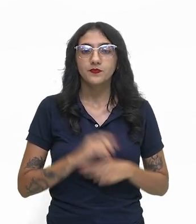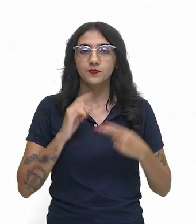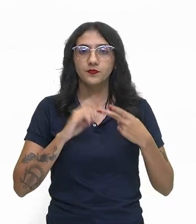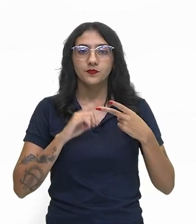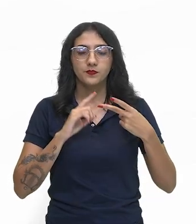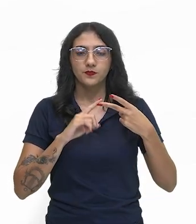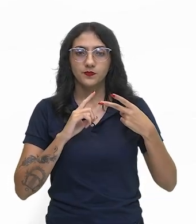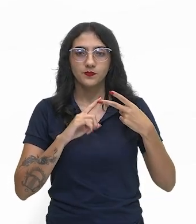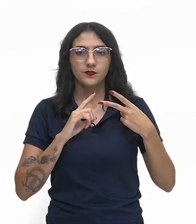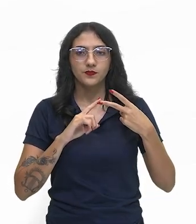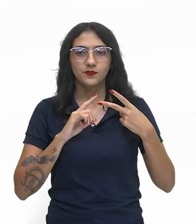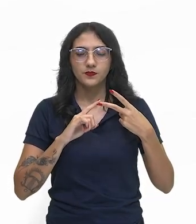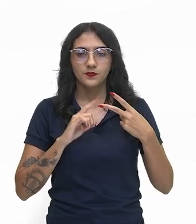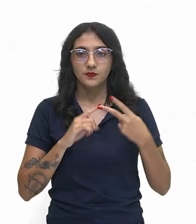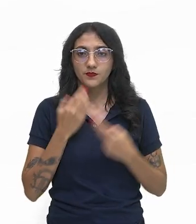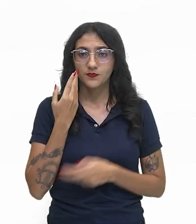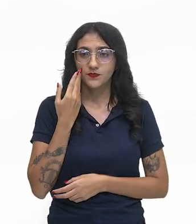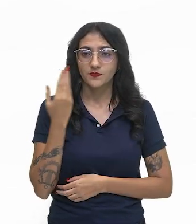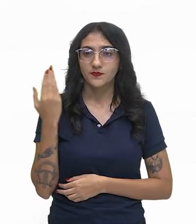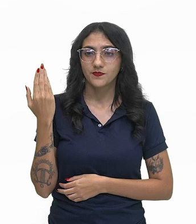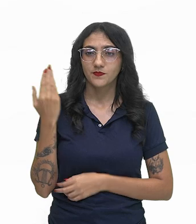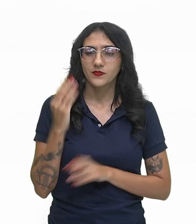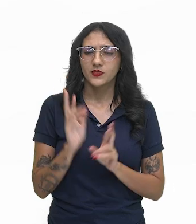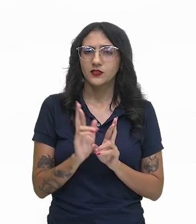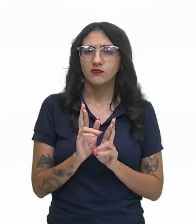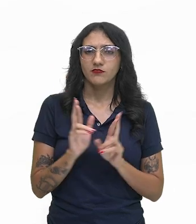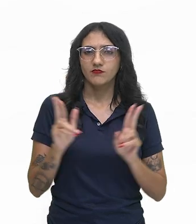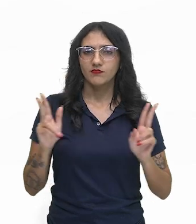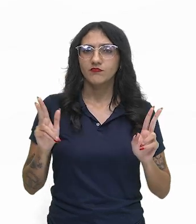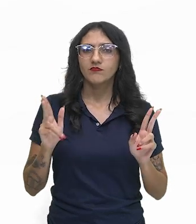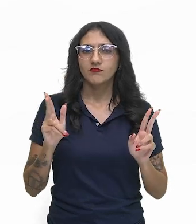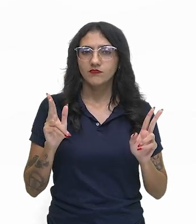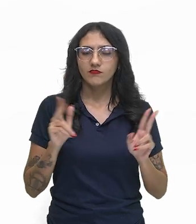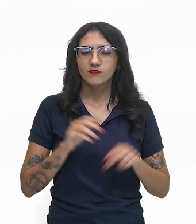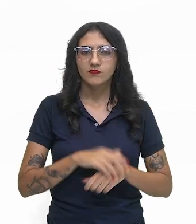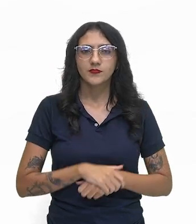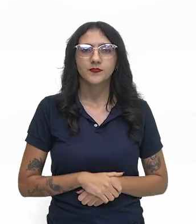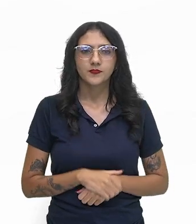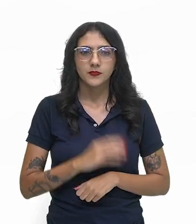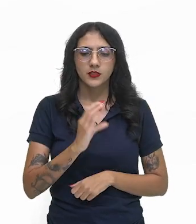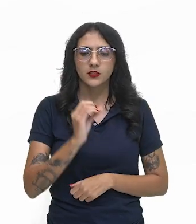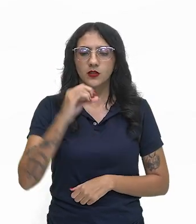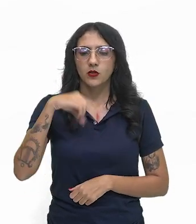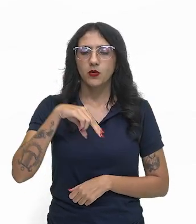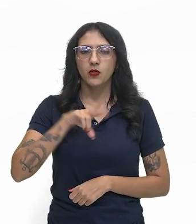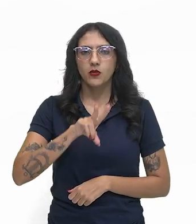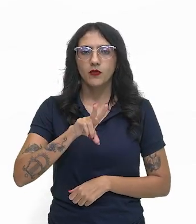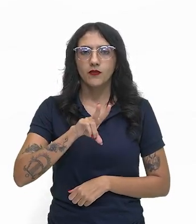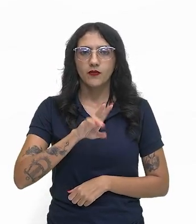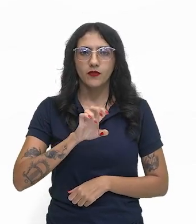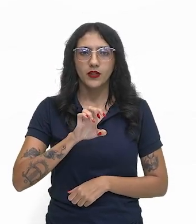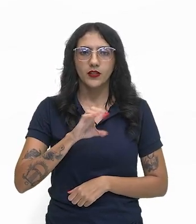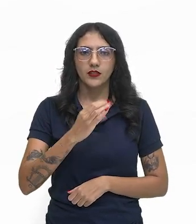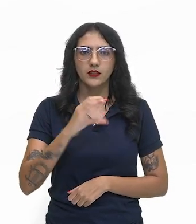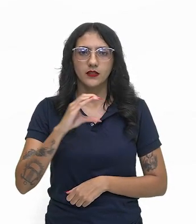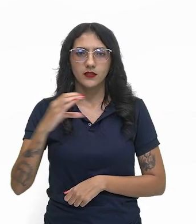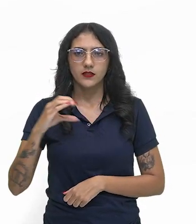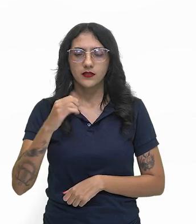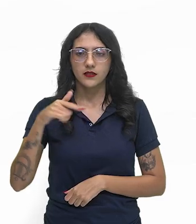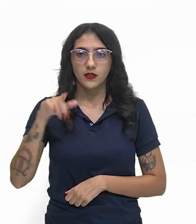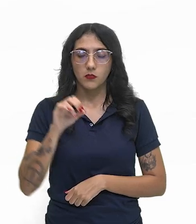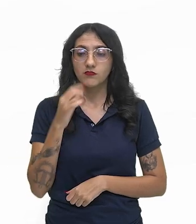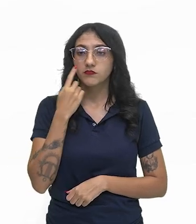a segunda, olha aí a diferença da condução para a convecção. Observe que eu tenho aqui a